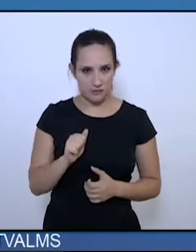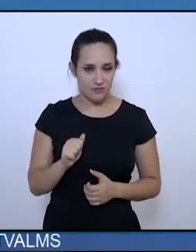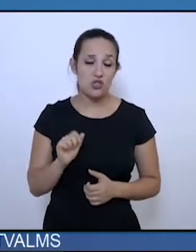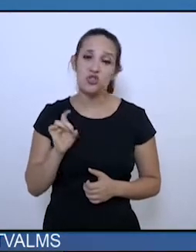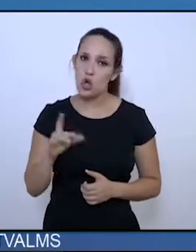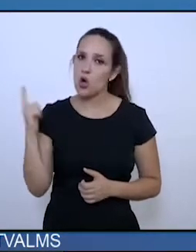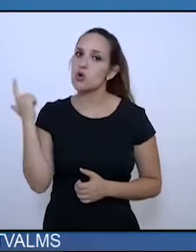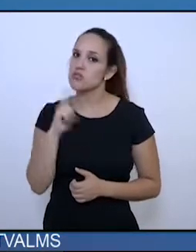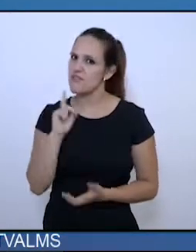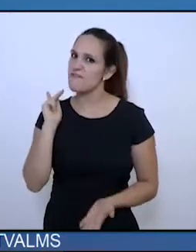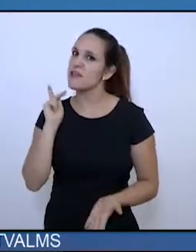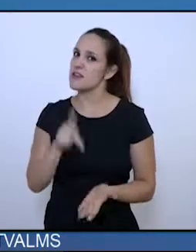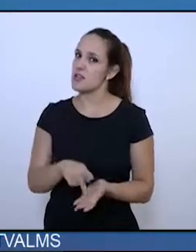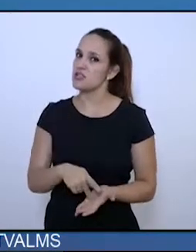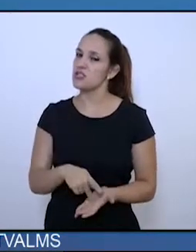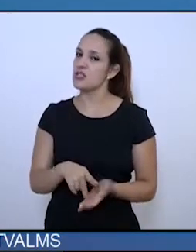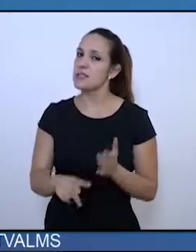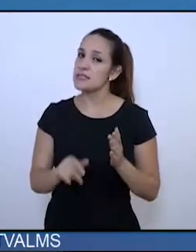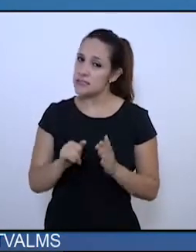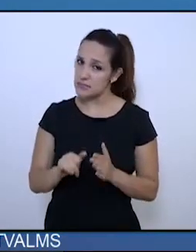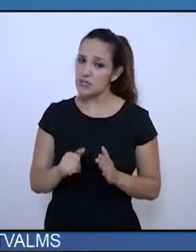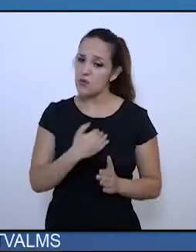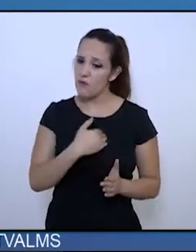legitimado e discutível.